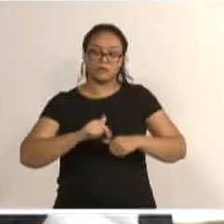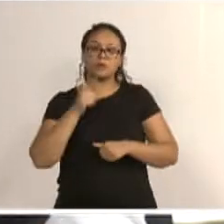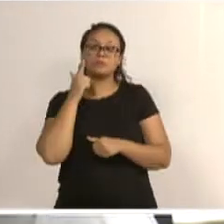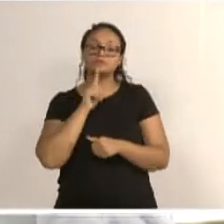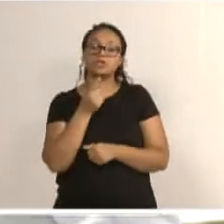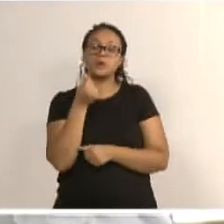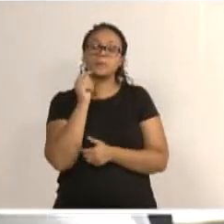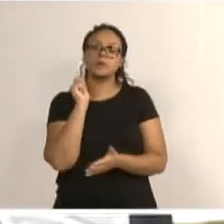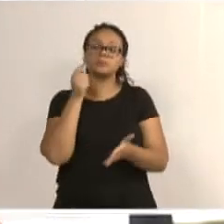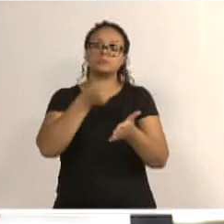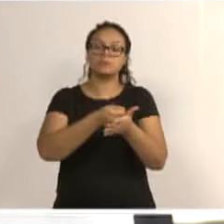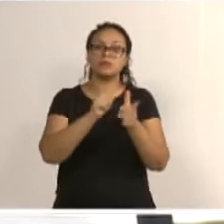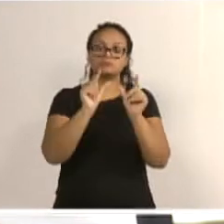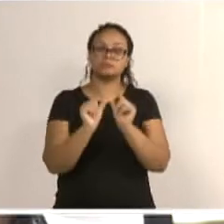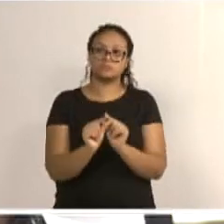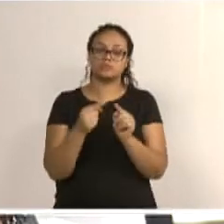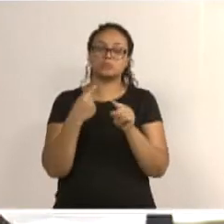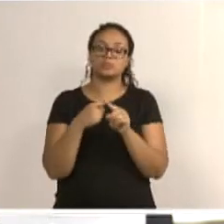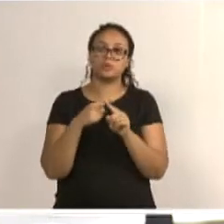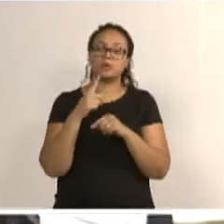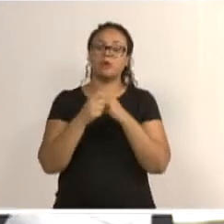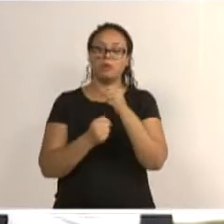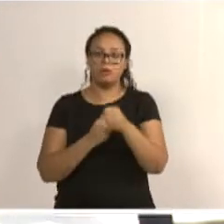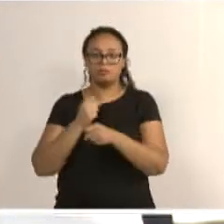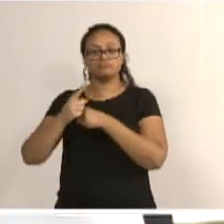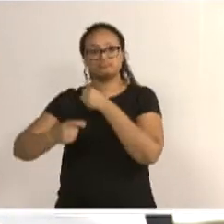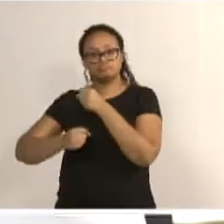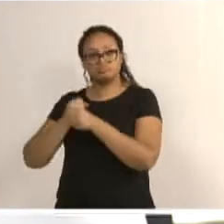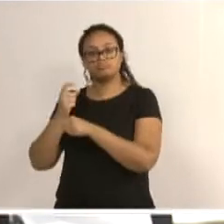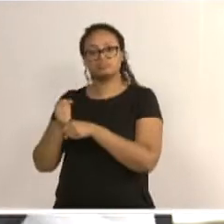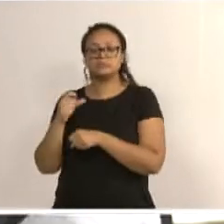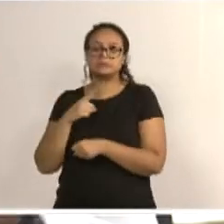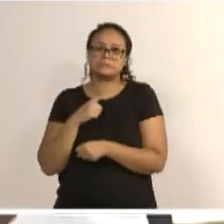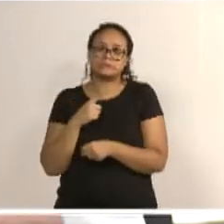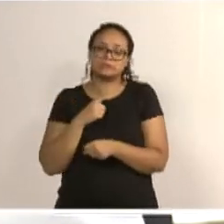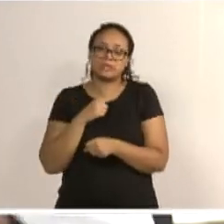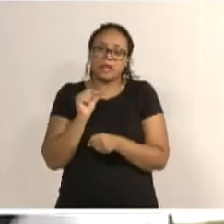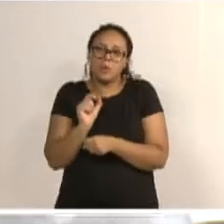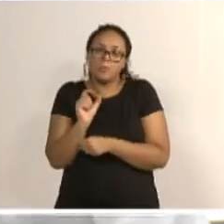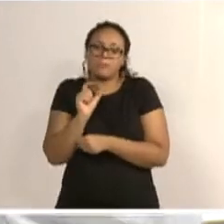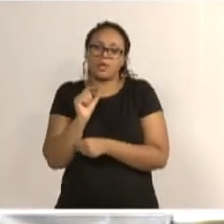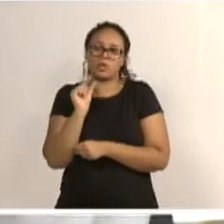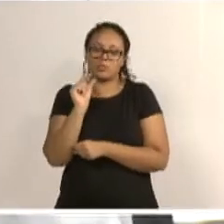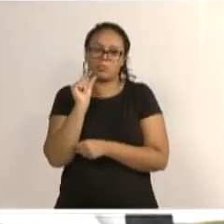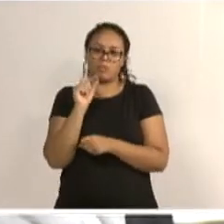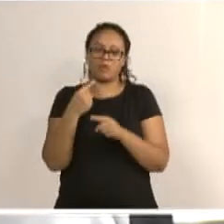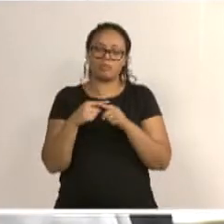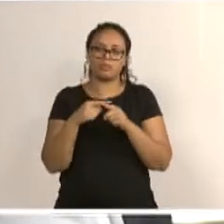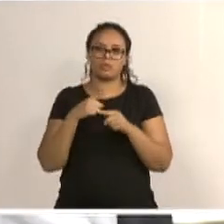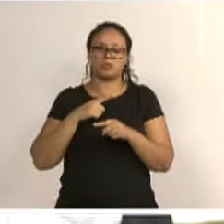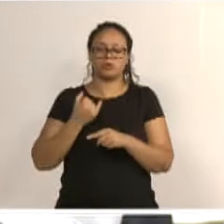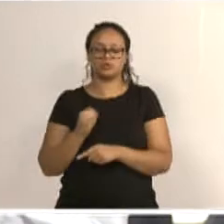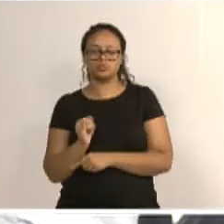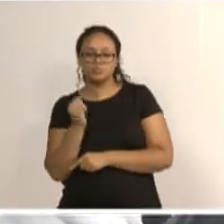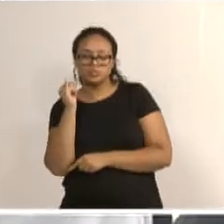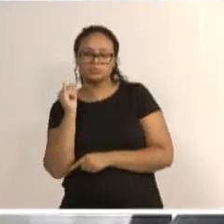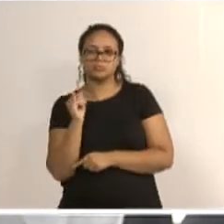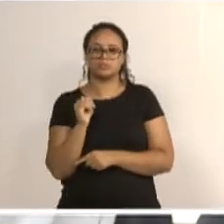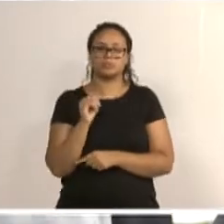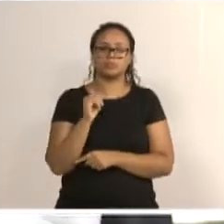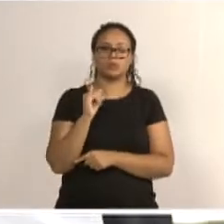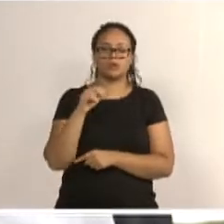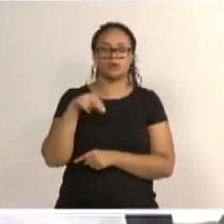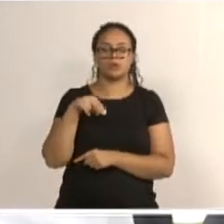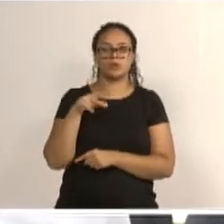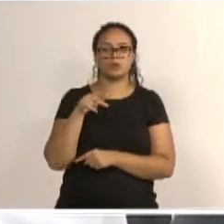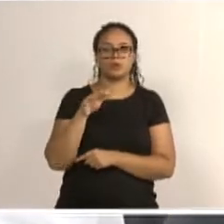que acontece? Todo ano vai ocorrer um reajuste de tarifa que é de direito da concessionária por causa da inflação, né, dos ganhos de motoristas e tudo mais.